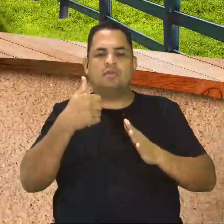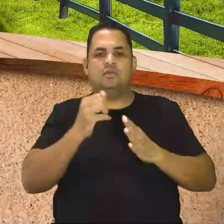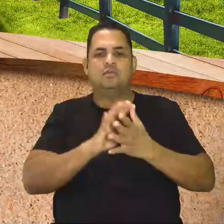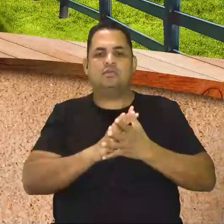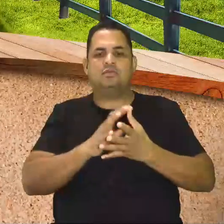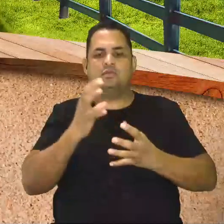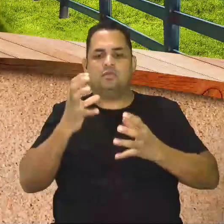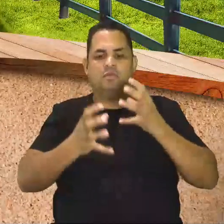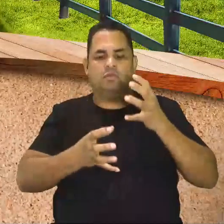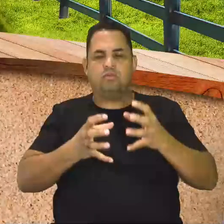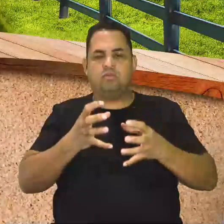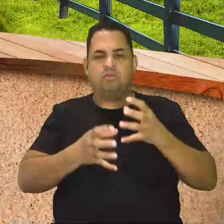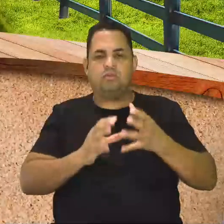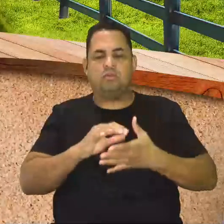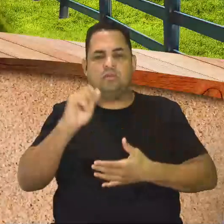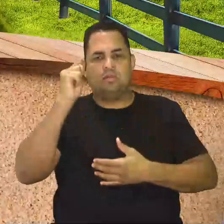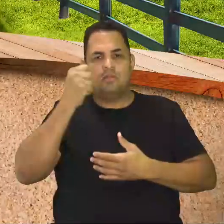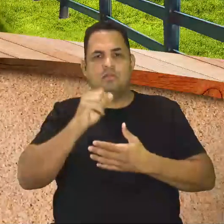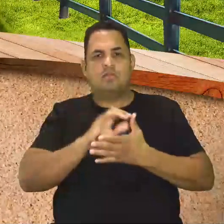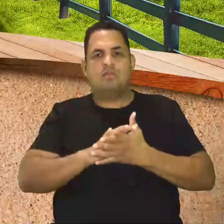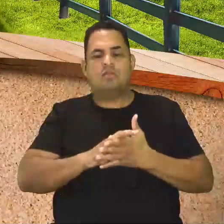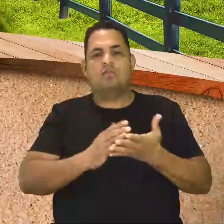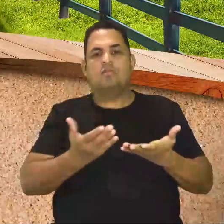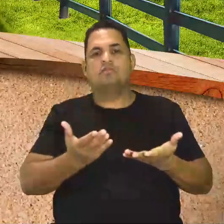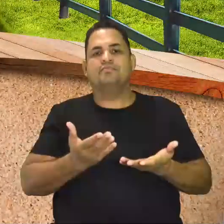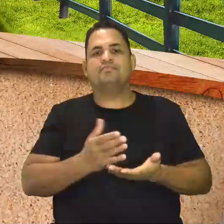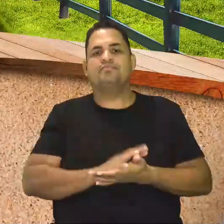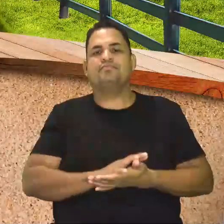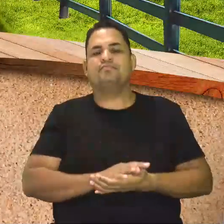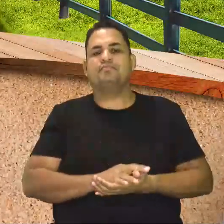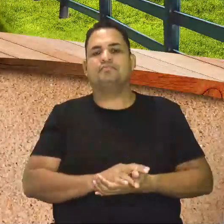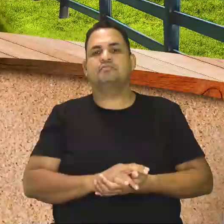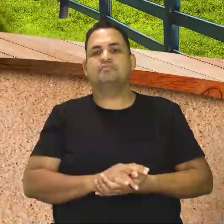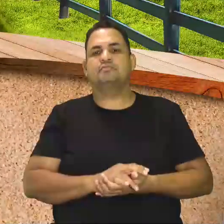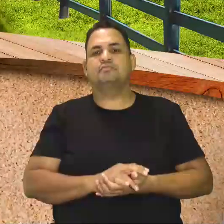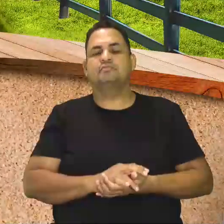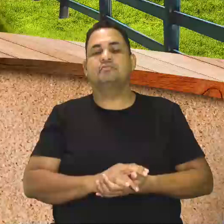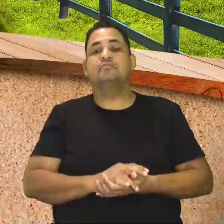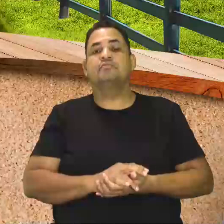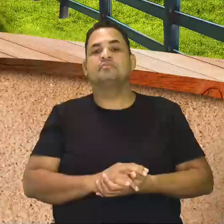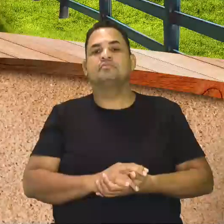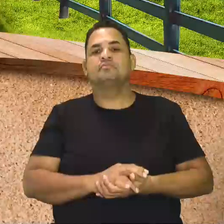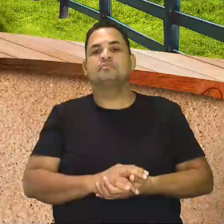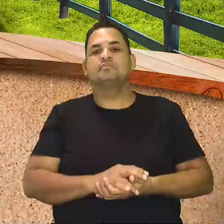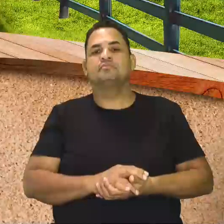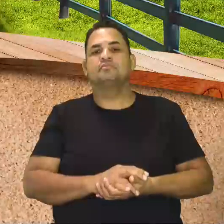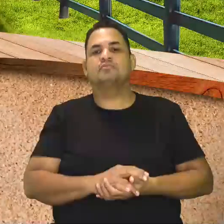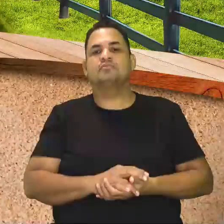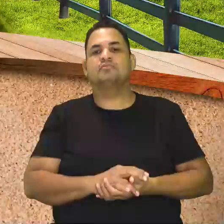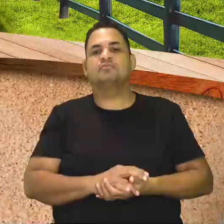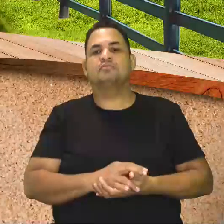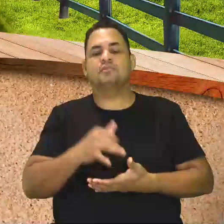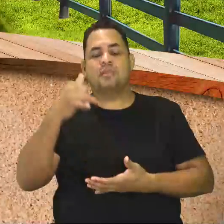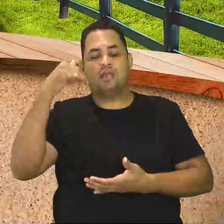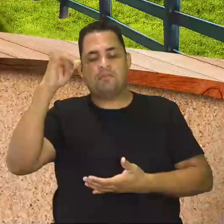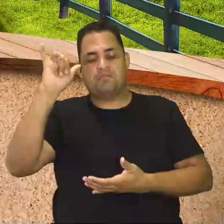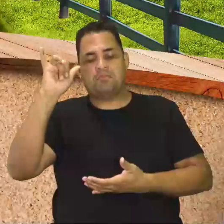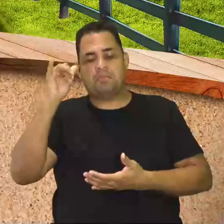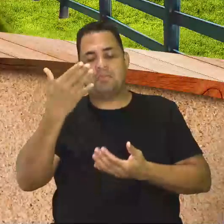carvão, madeira, biojoias. E, prof, na